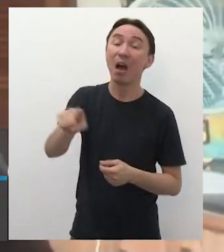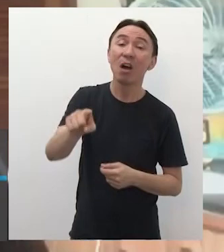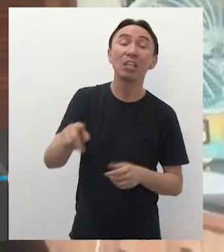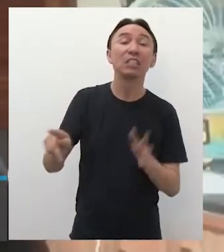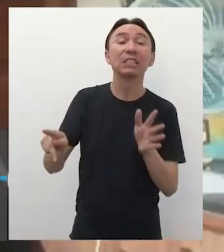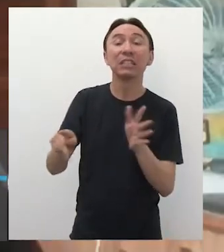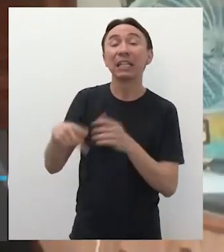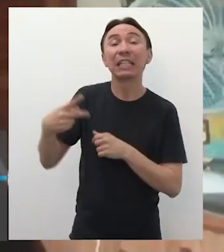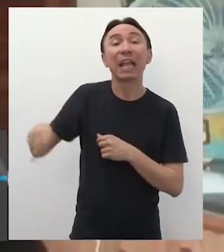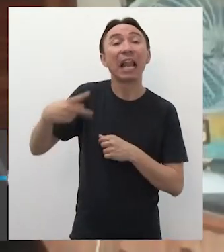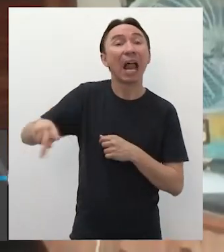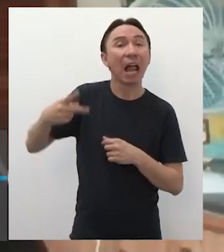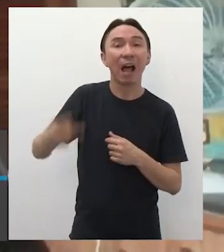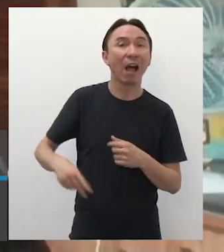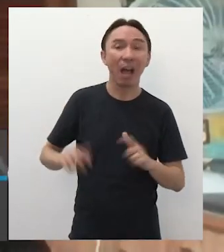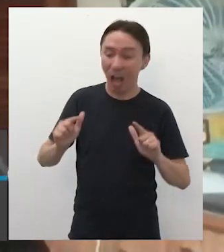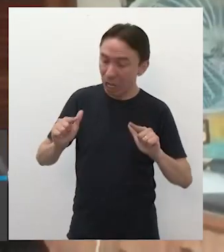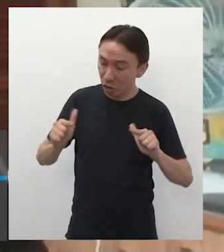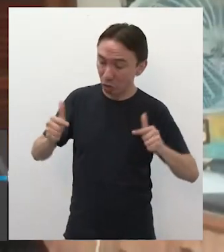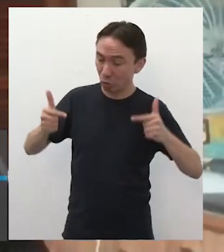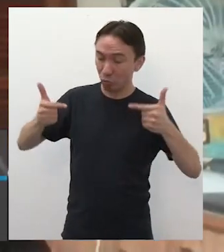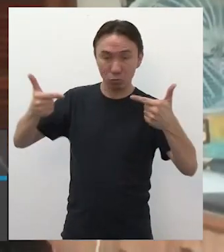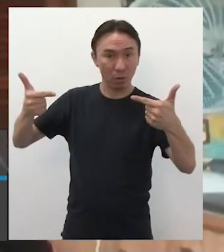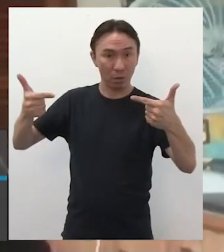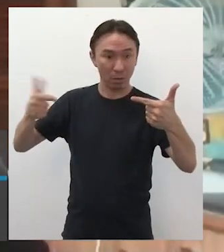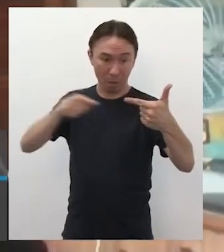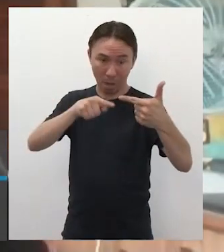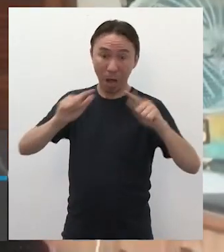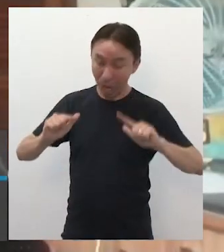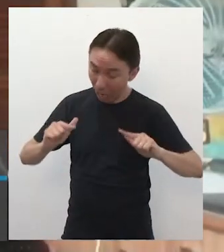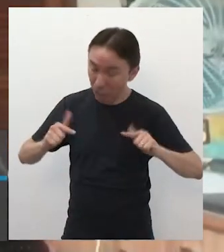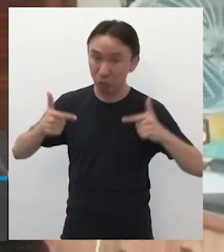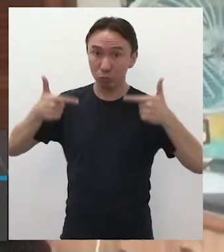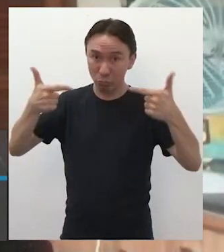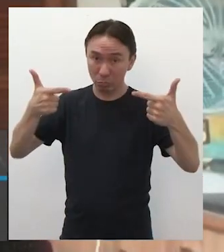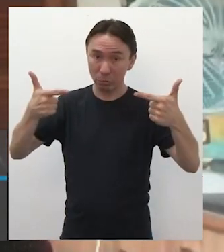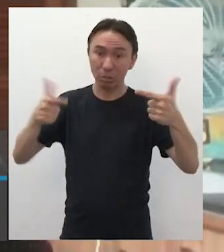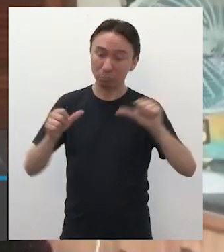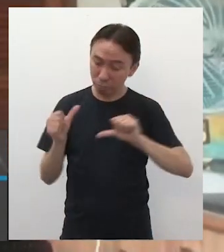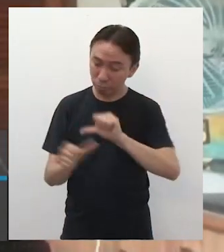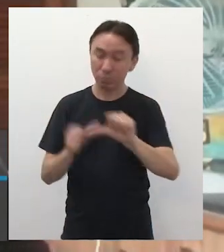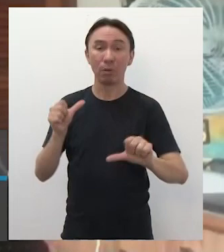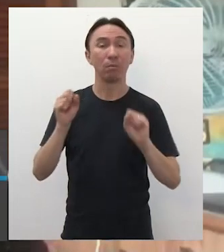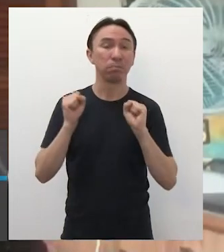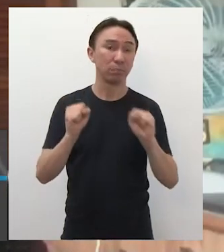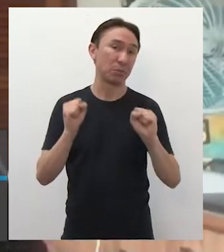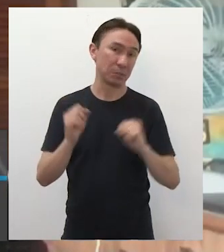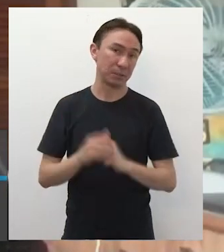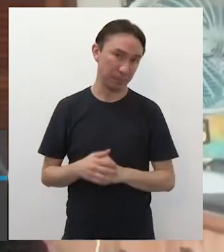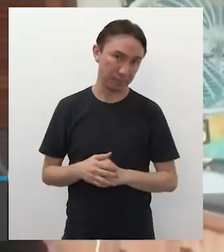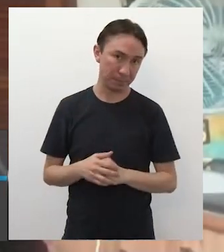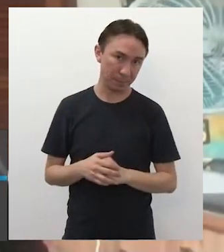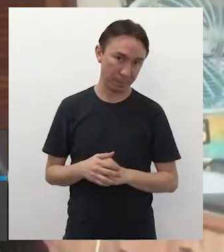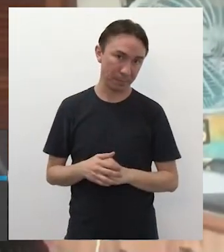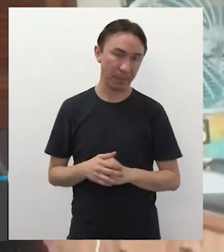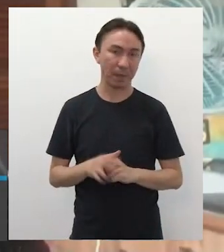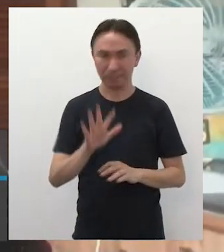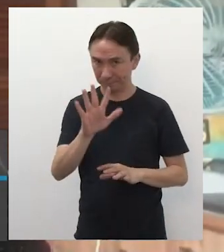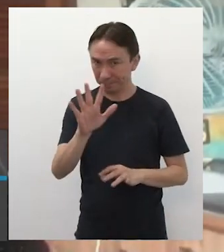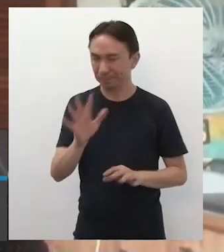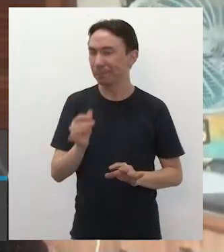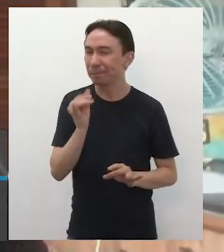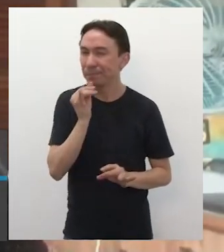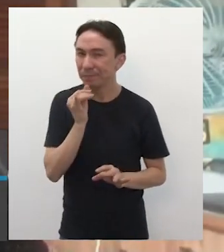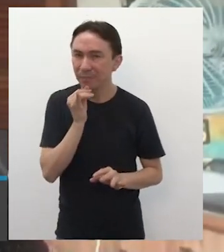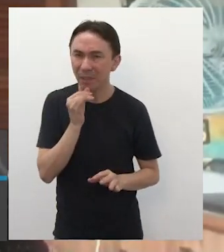atitude, e a atitude a gente pode mudar. Né? Então, assim, o que é positivo é que, quando é feito de forma correta,